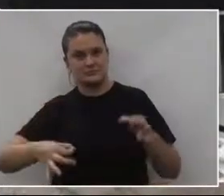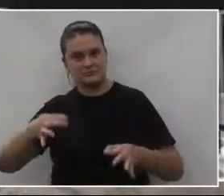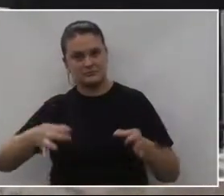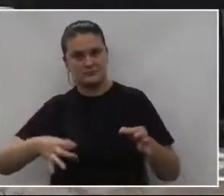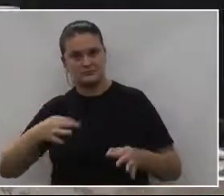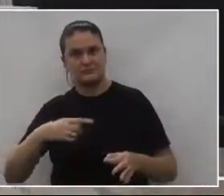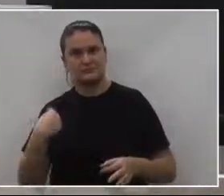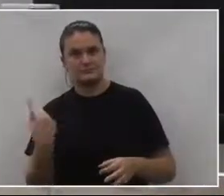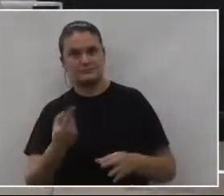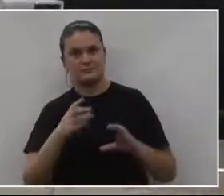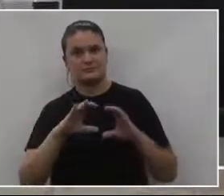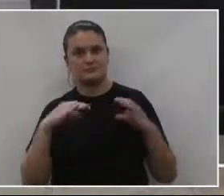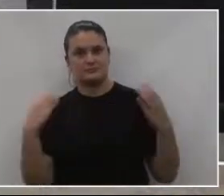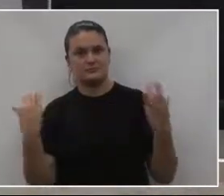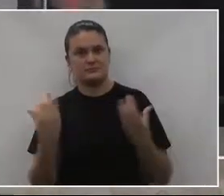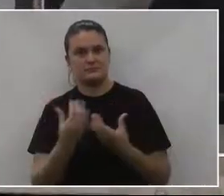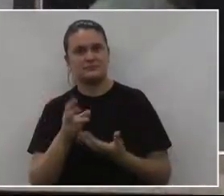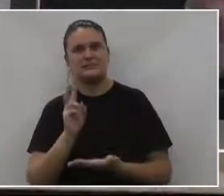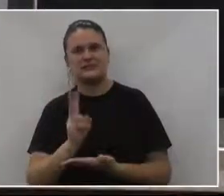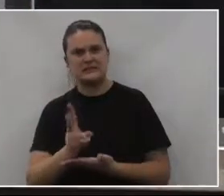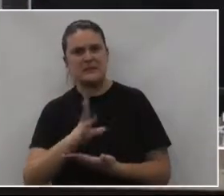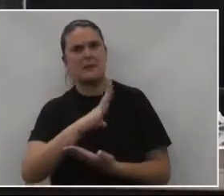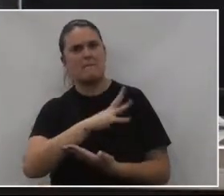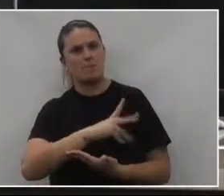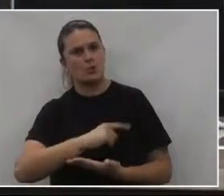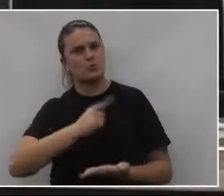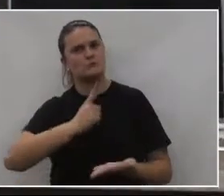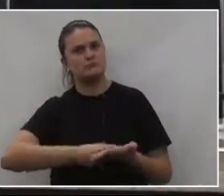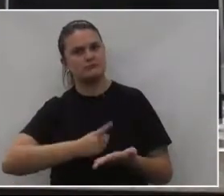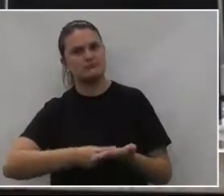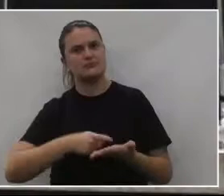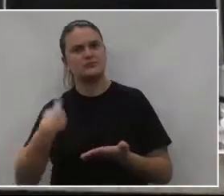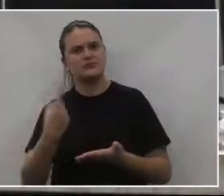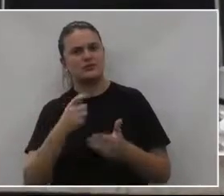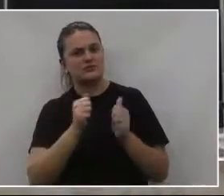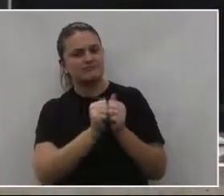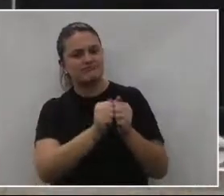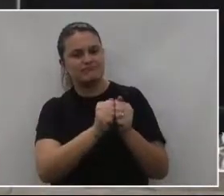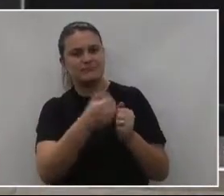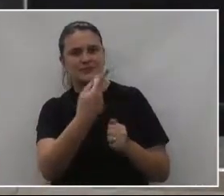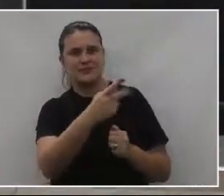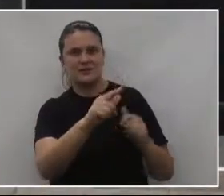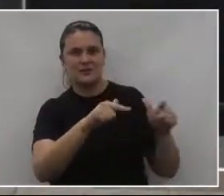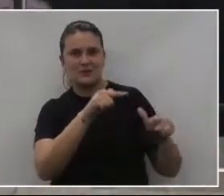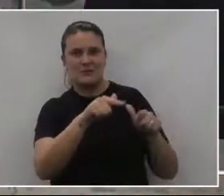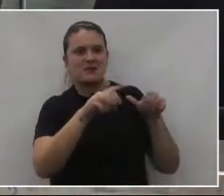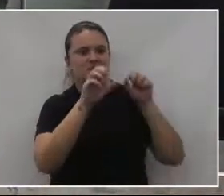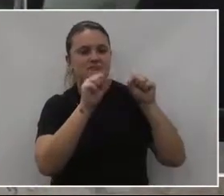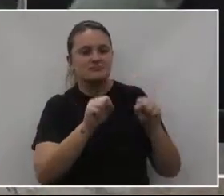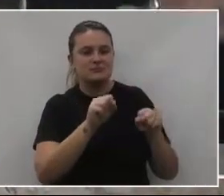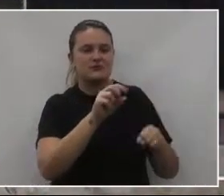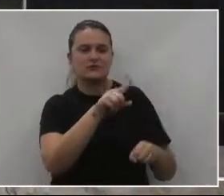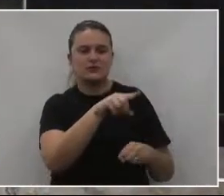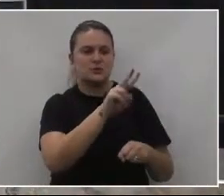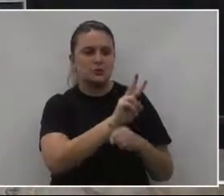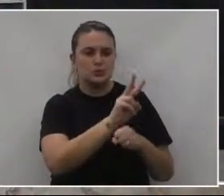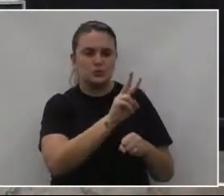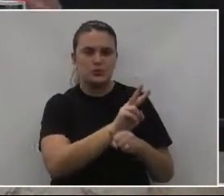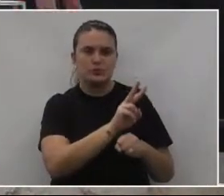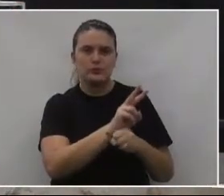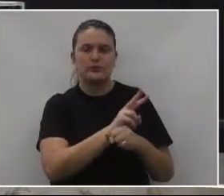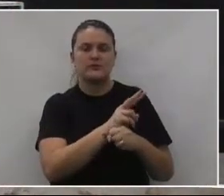nossa comunidade. Sempre com muito amor e dedicação, a gente acompanha de perto e que cuida com